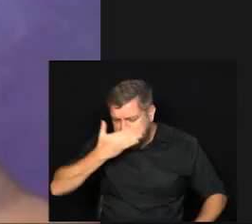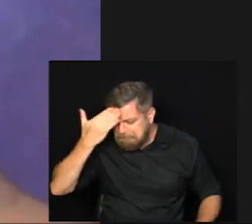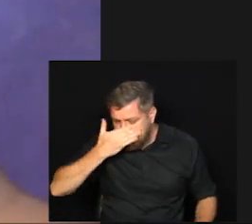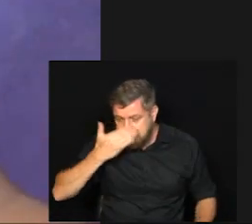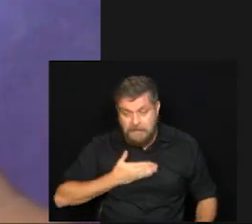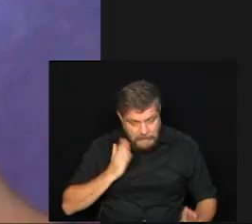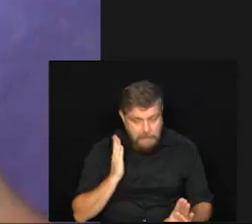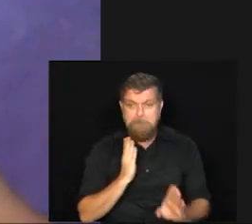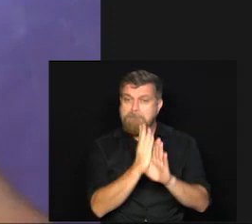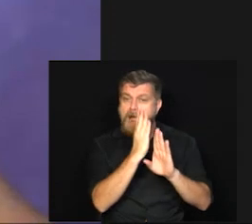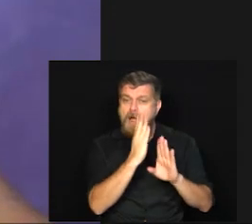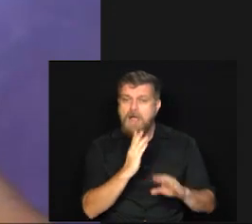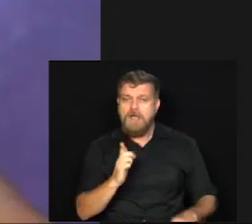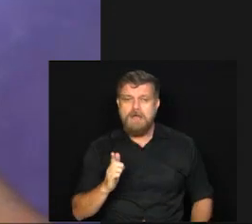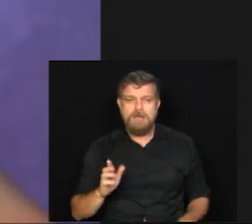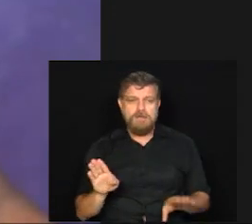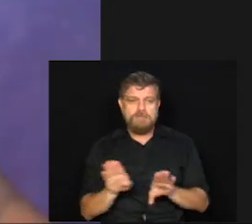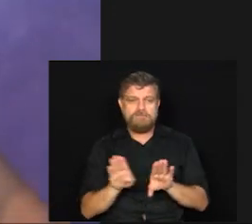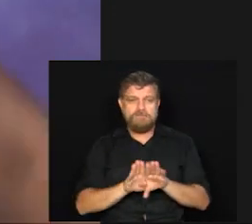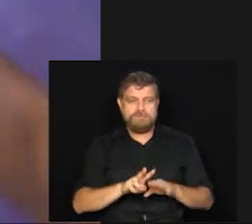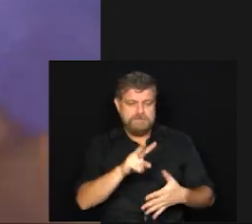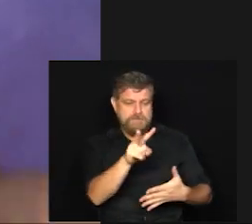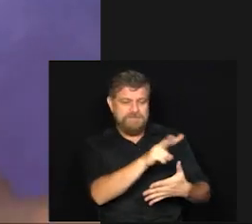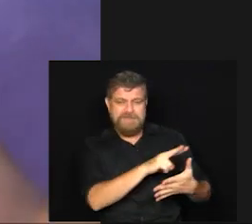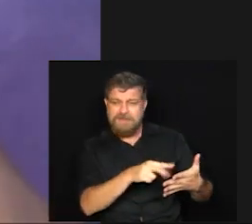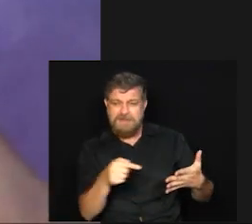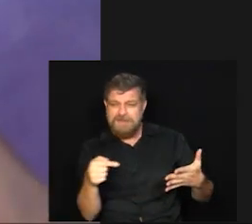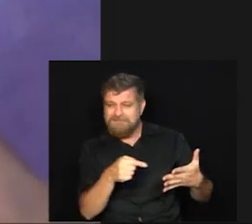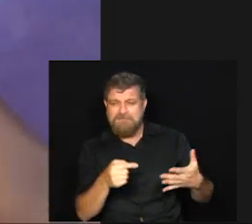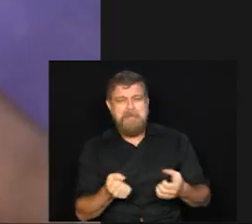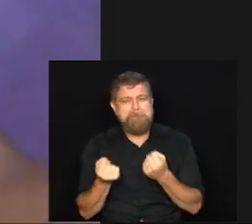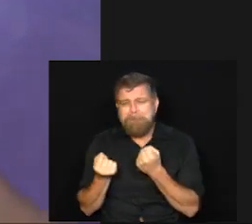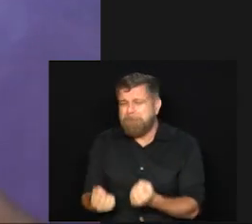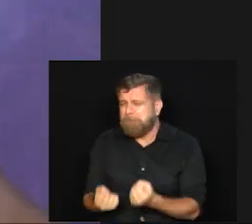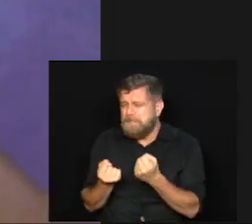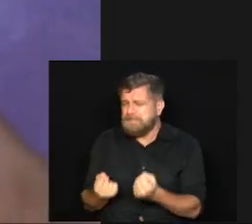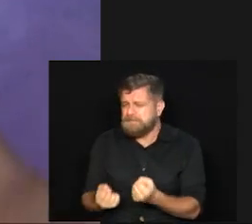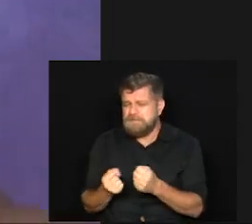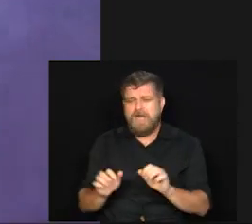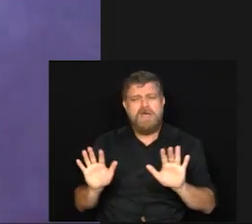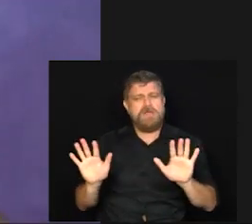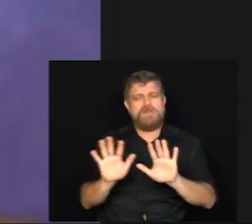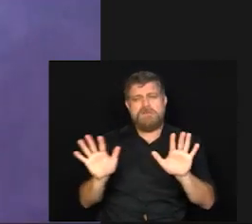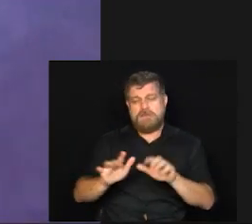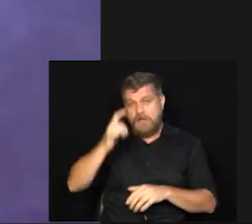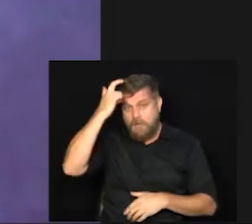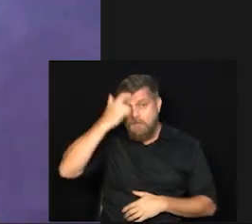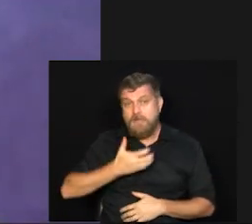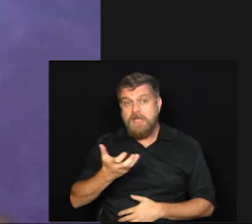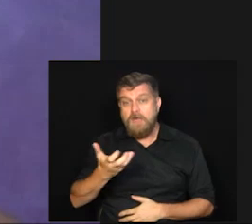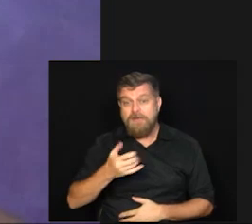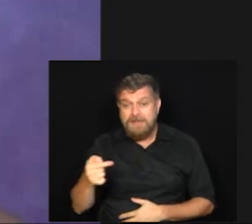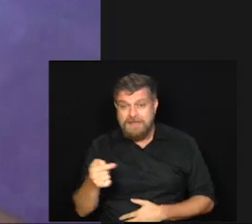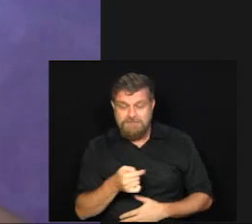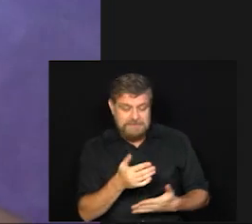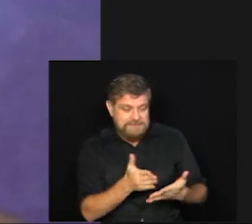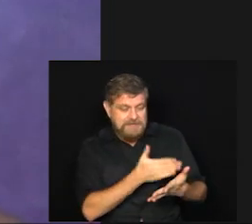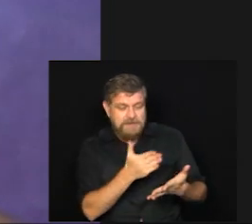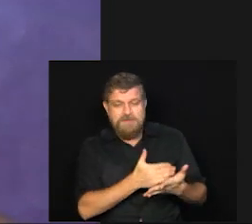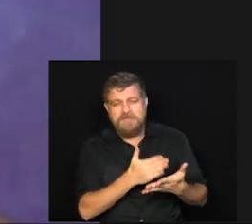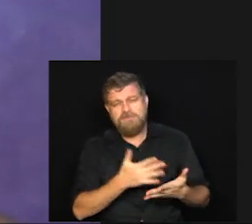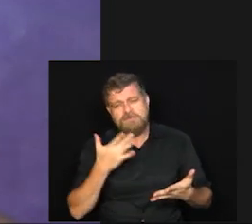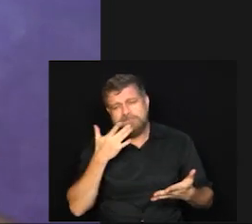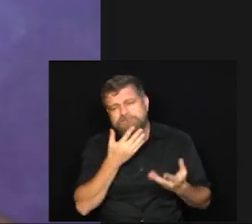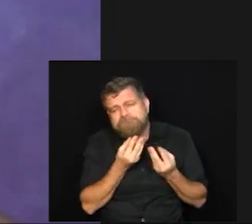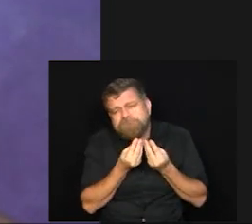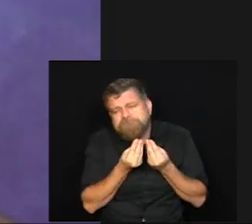E para frisar, assim, que o livro não é nada pesado. Eu fiz muita questão que isso fosse dessa maneira.